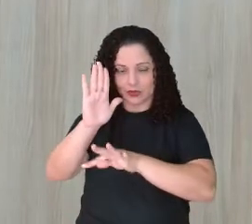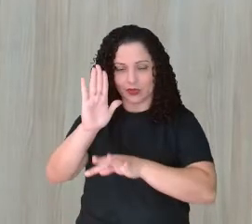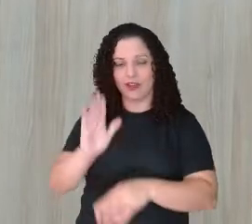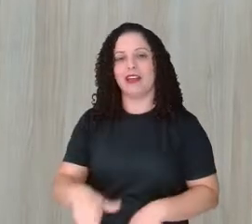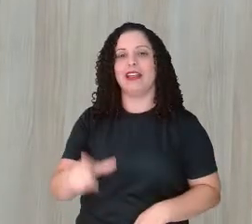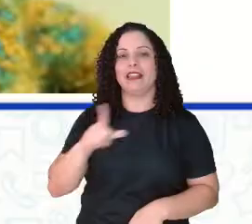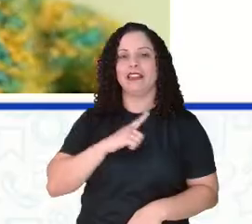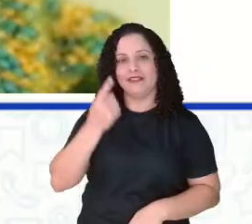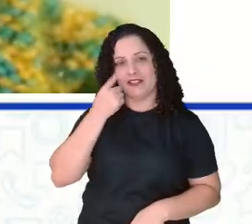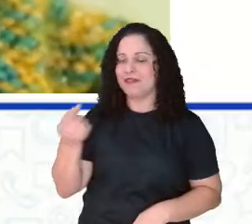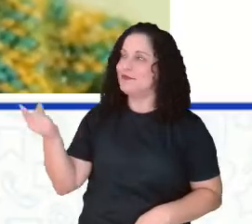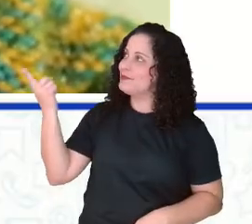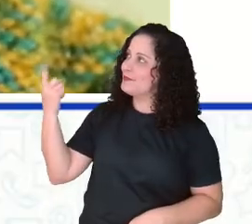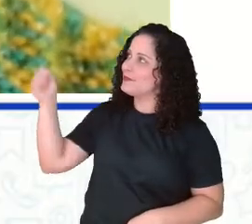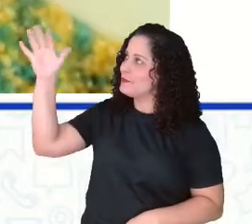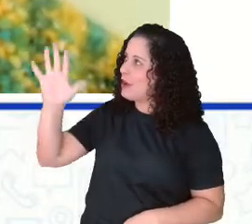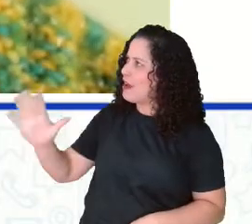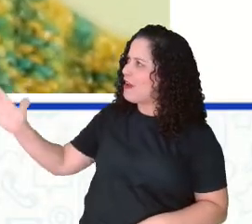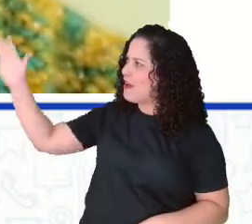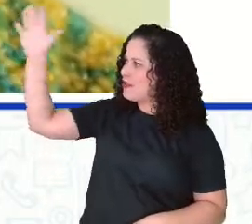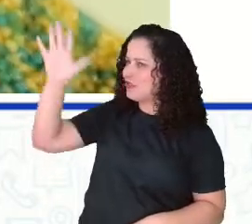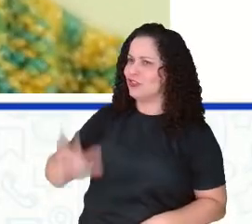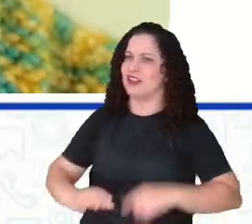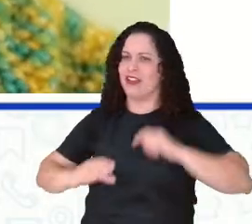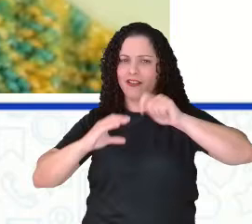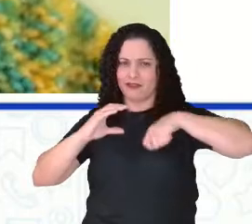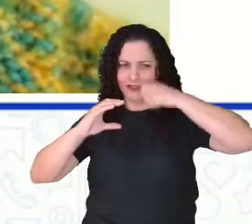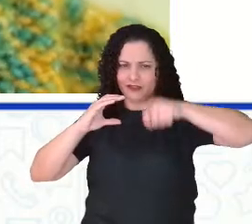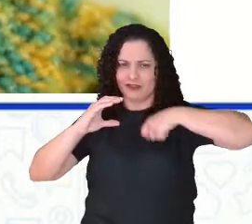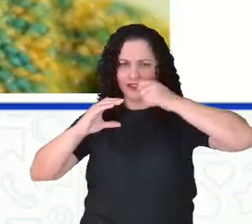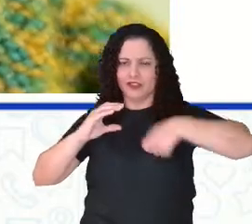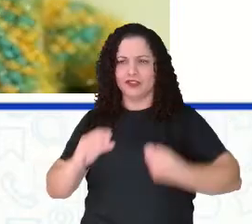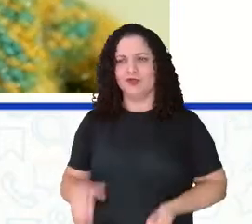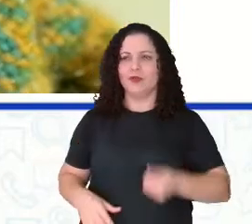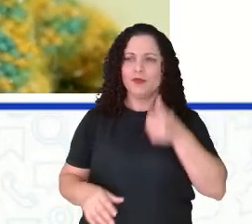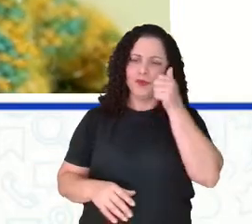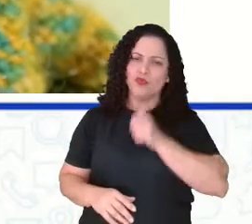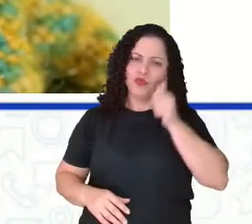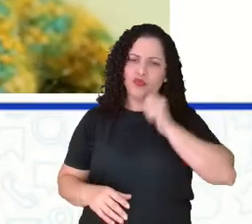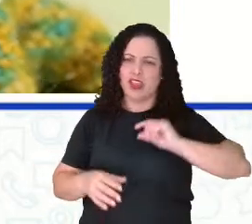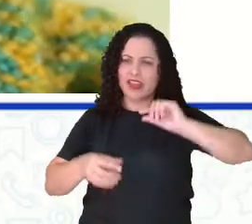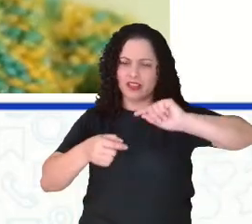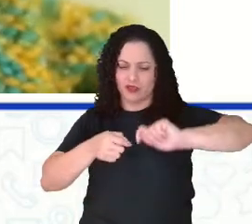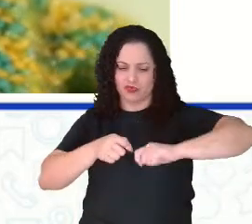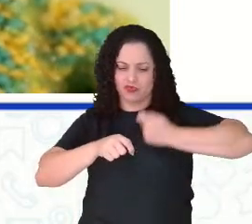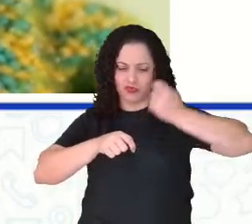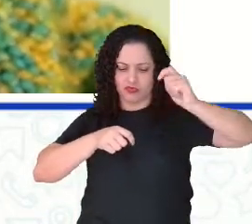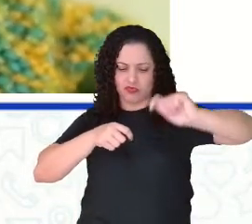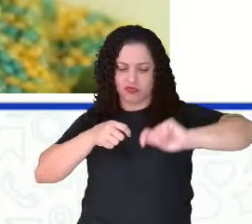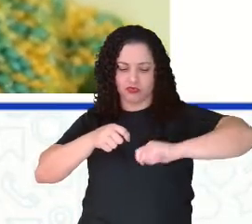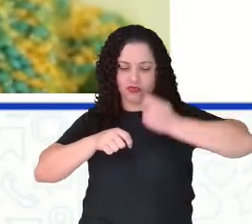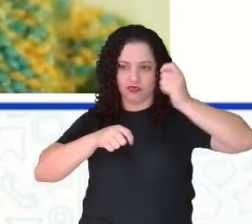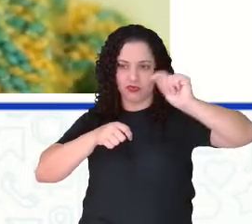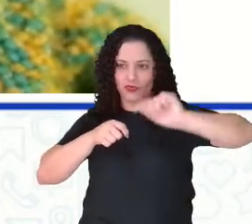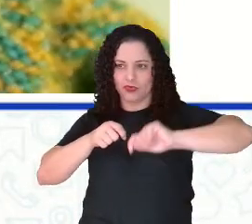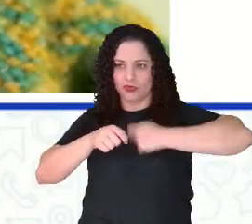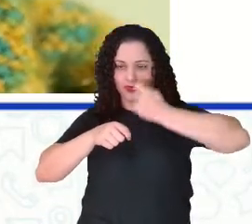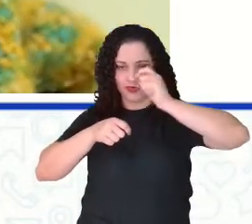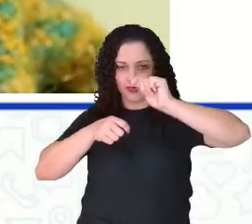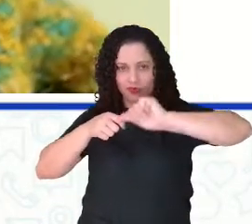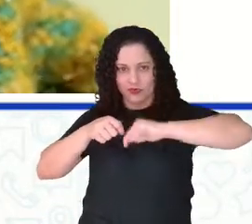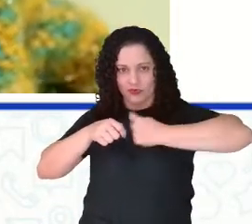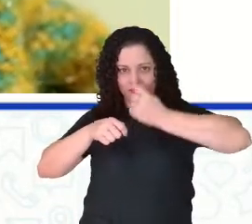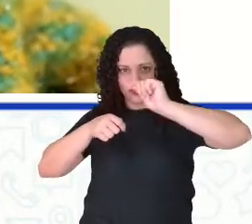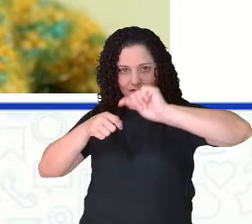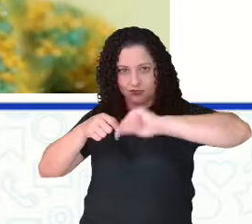eu trouxe aí essa imagem, né, essa cena aí de uma pessoa tricotando, né, fazendo aí uma manta,